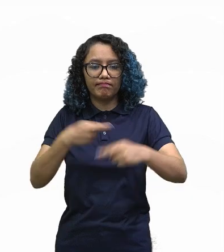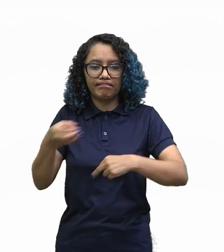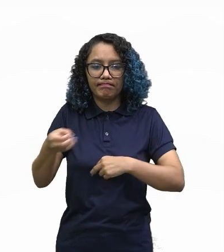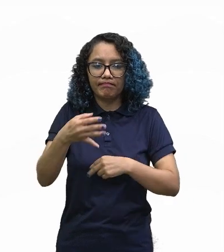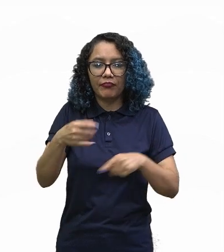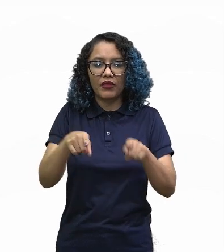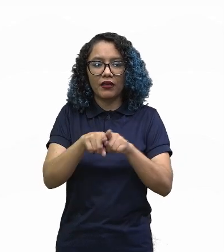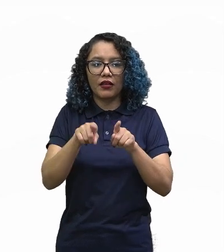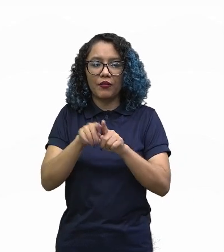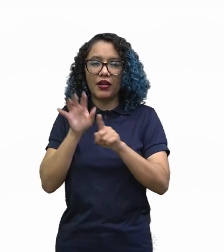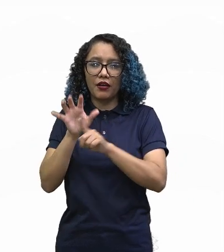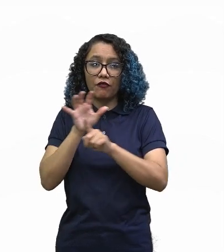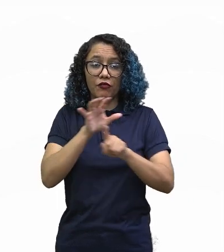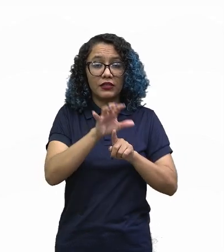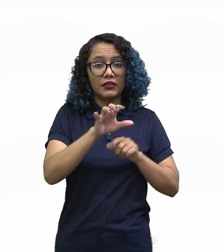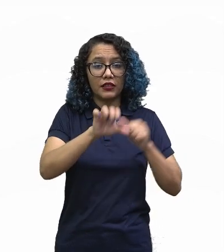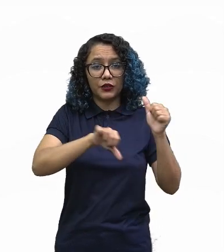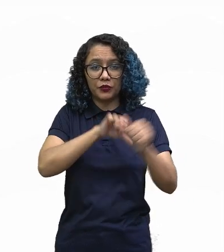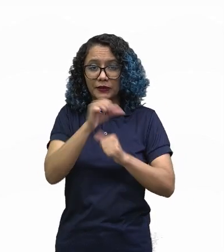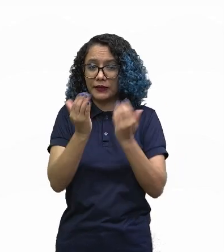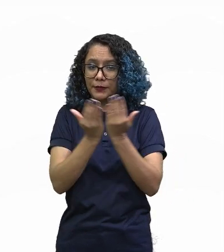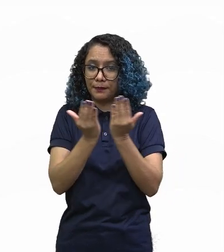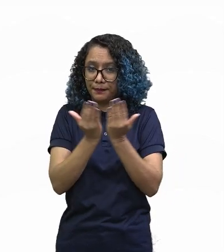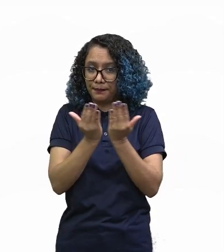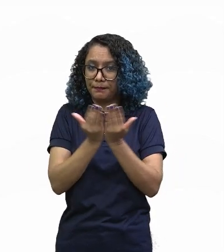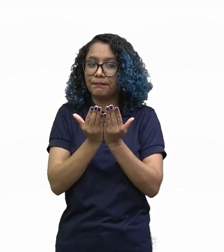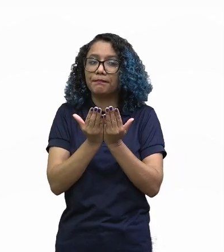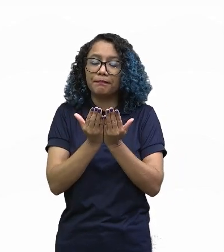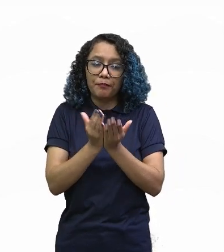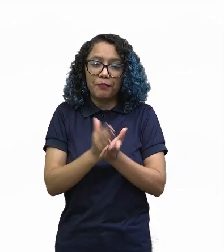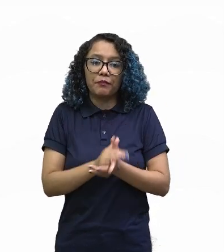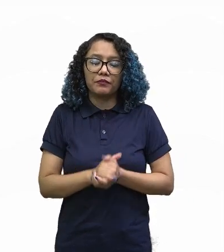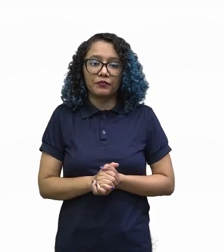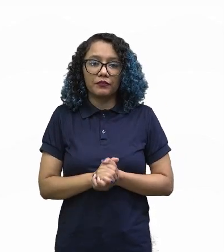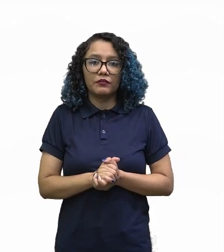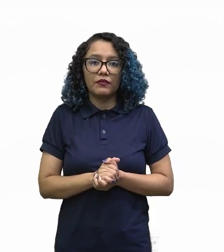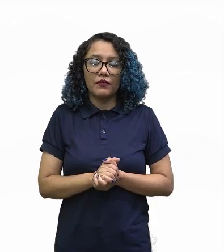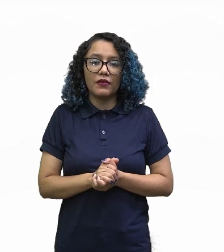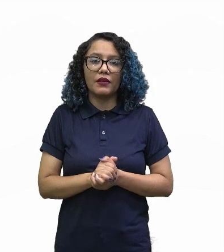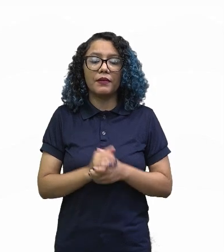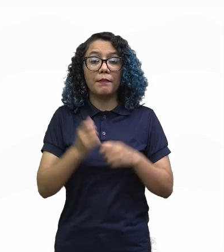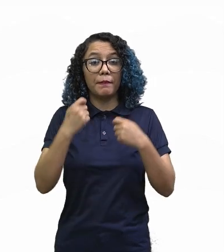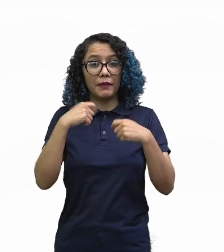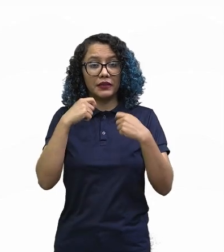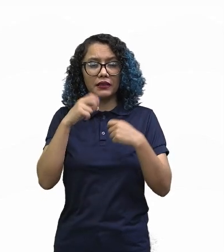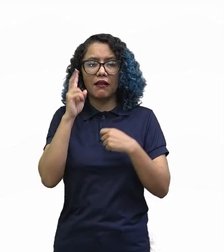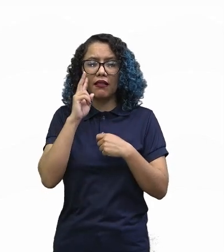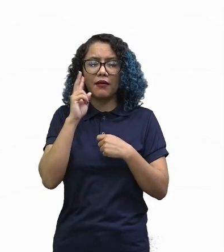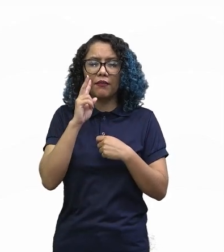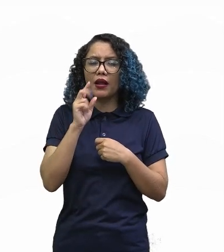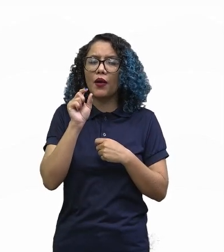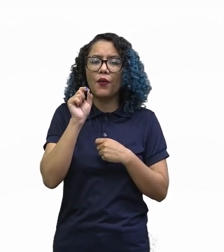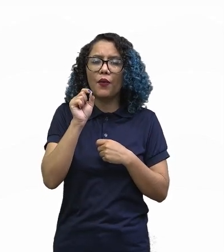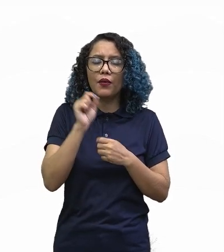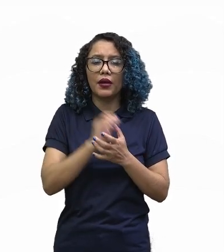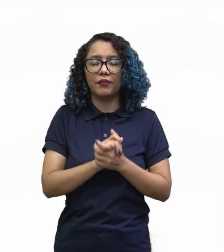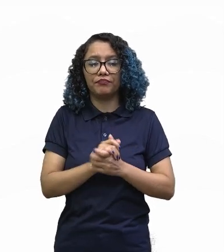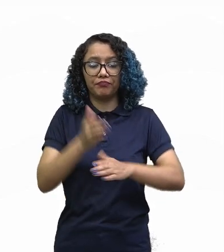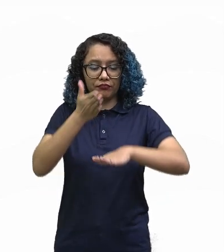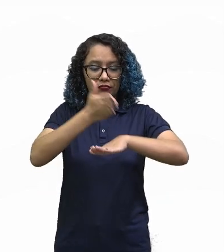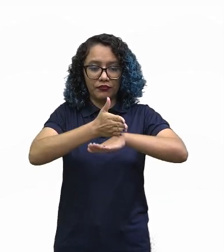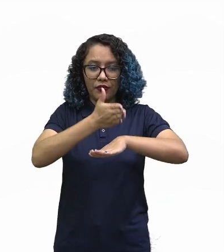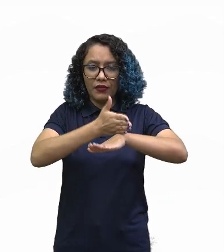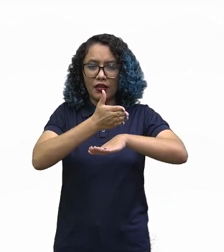o impacto das reformas protestantes. A gente precisa relembrar que quando a gente está falando de